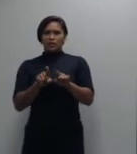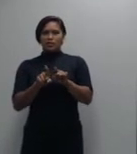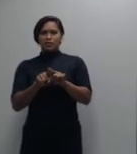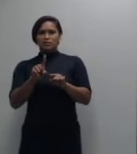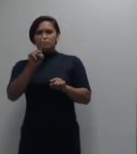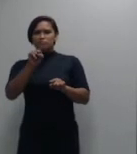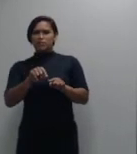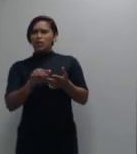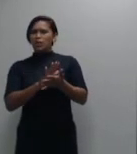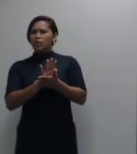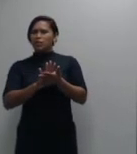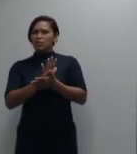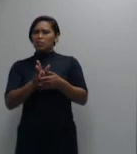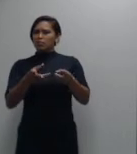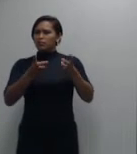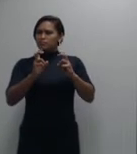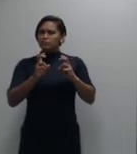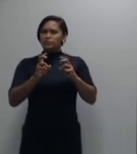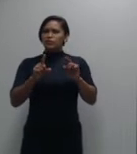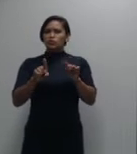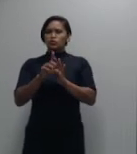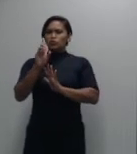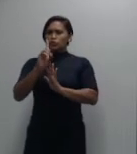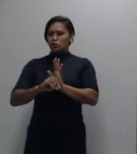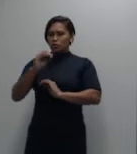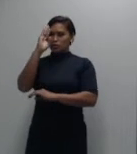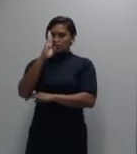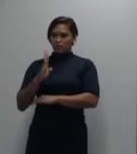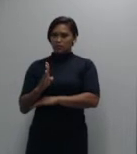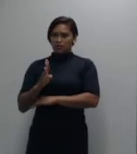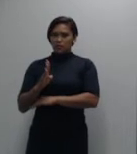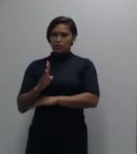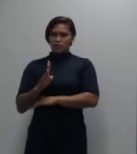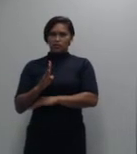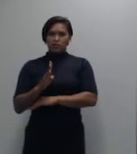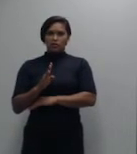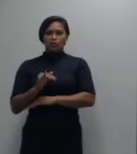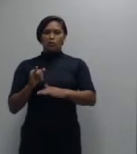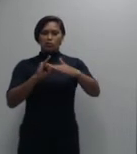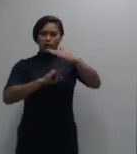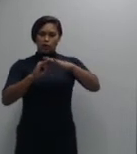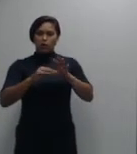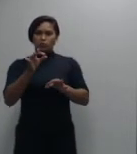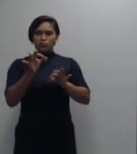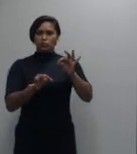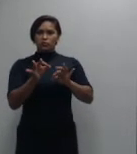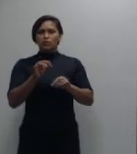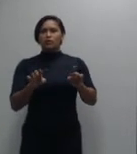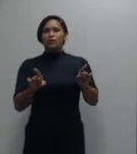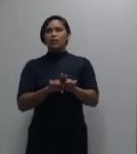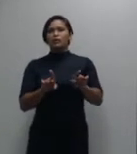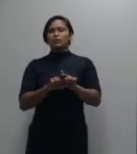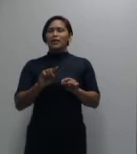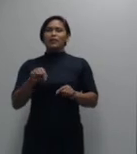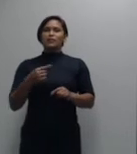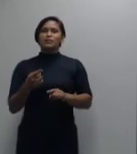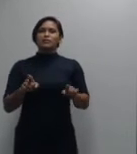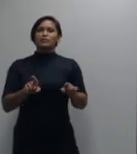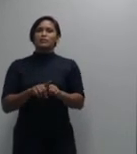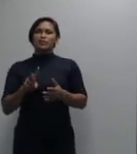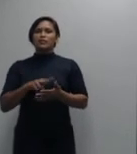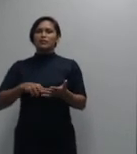é reconhecido no direito Brasileiro Instituto jurídico que leva a uma condenação